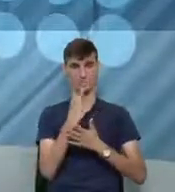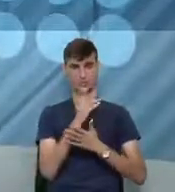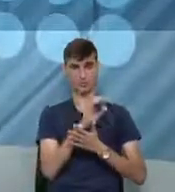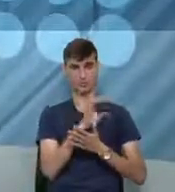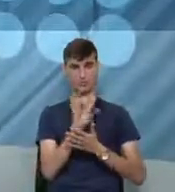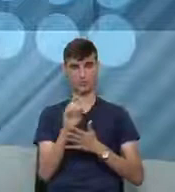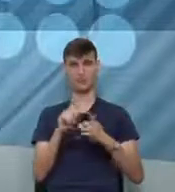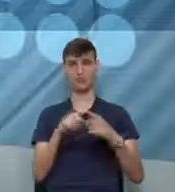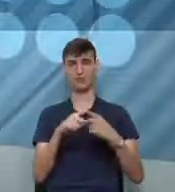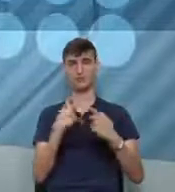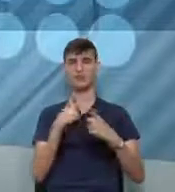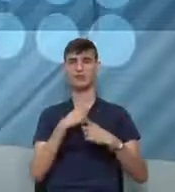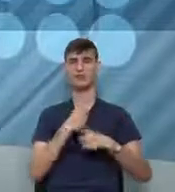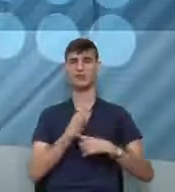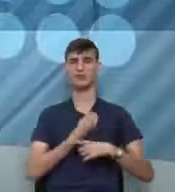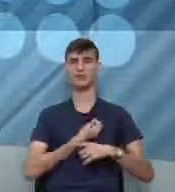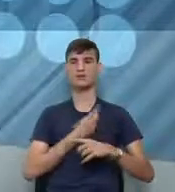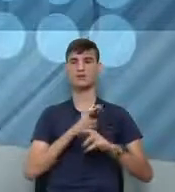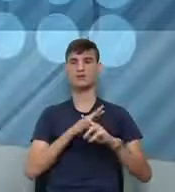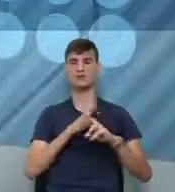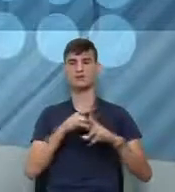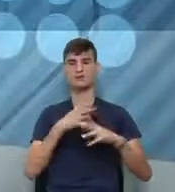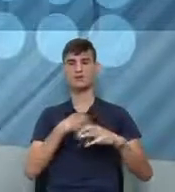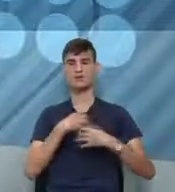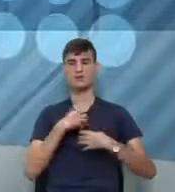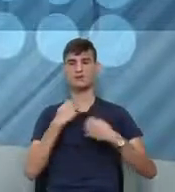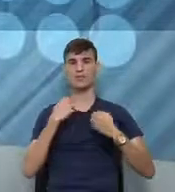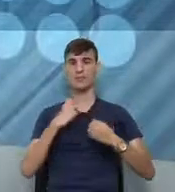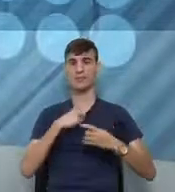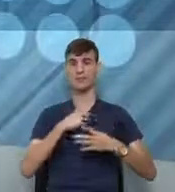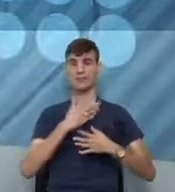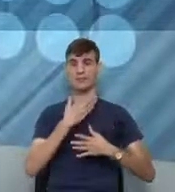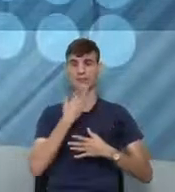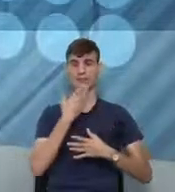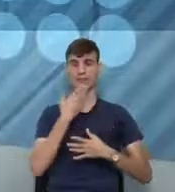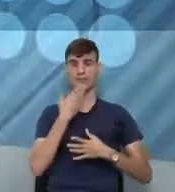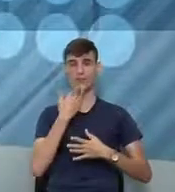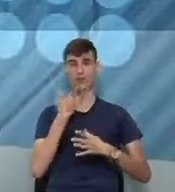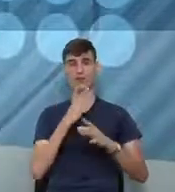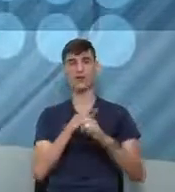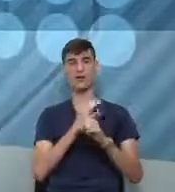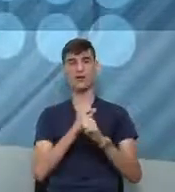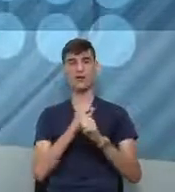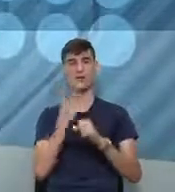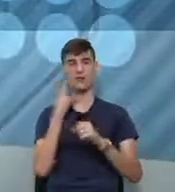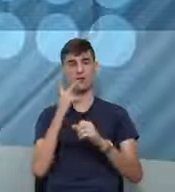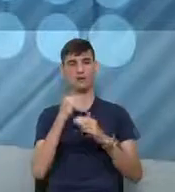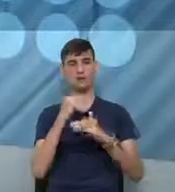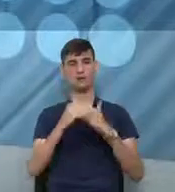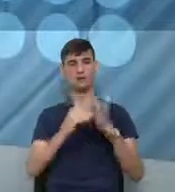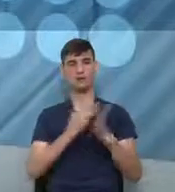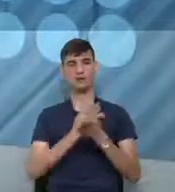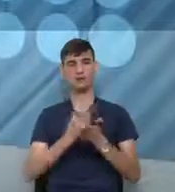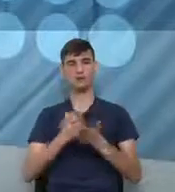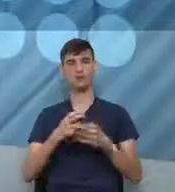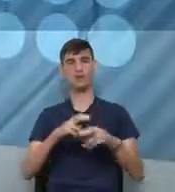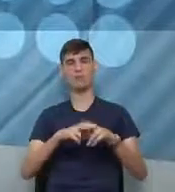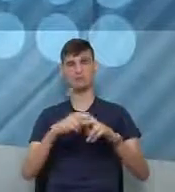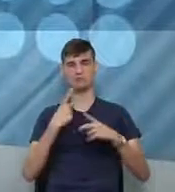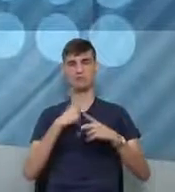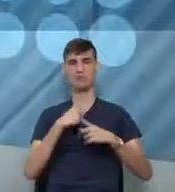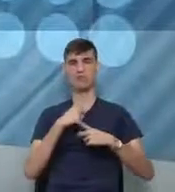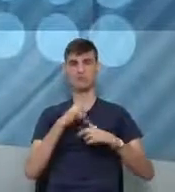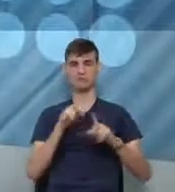coeficientes, mas existem essas formas que podem facilitar o cálculo para essa série. Por isso que nós